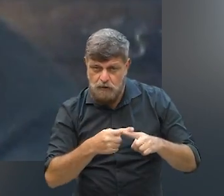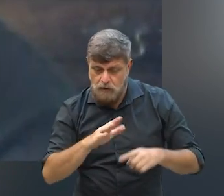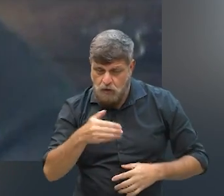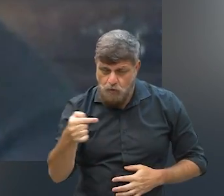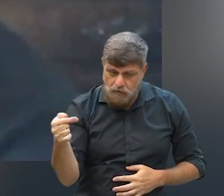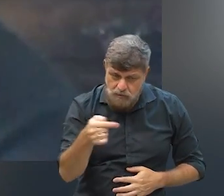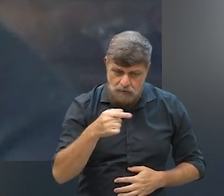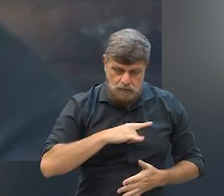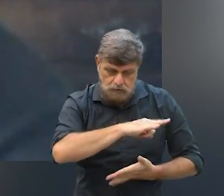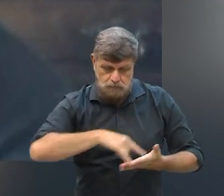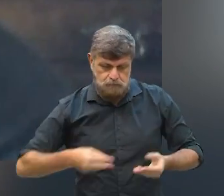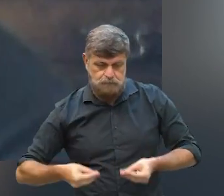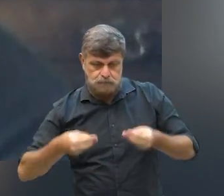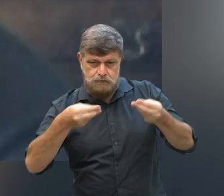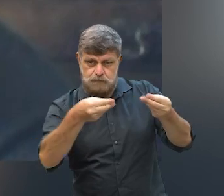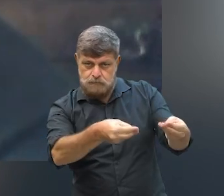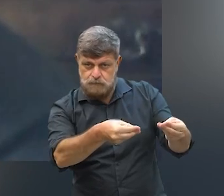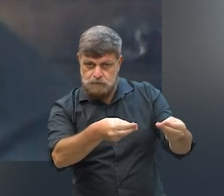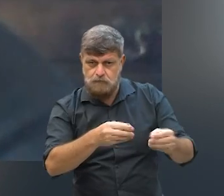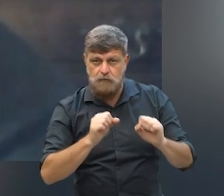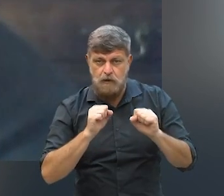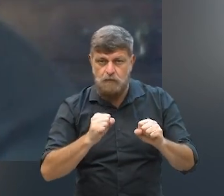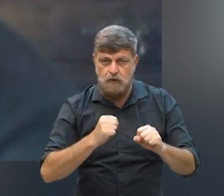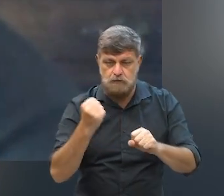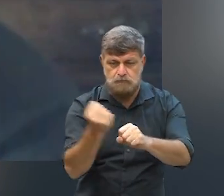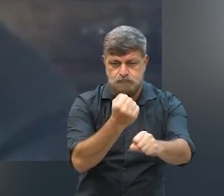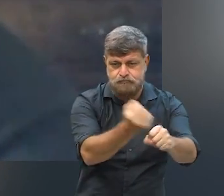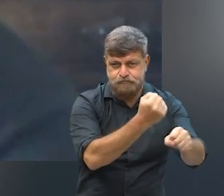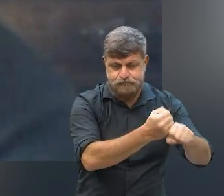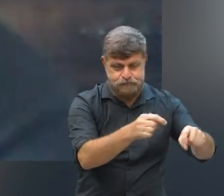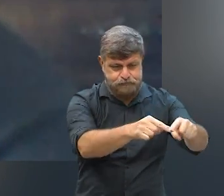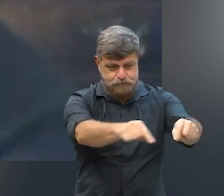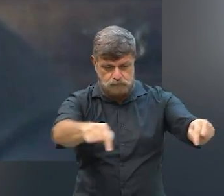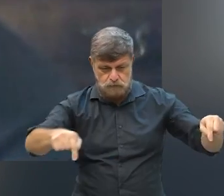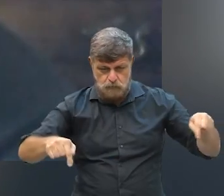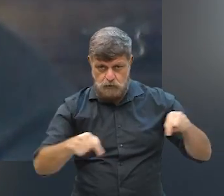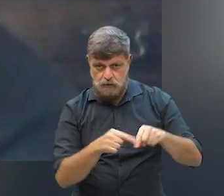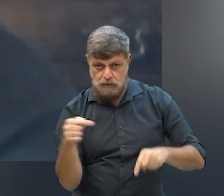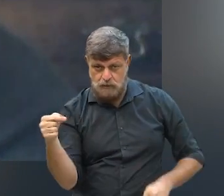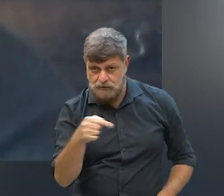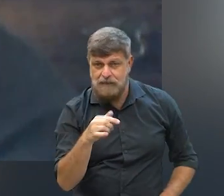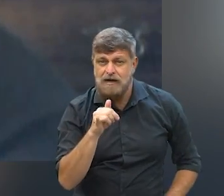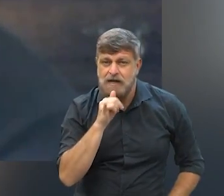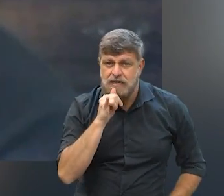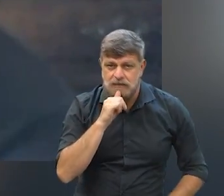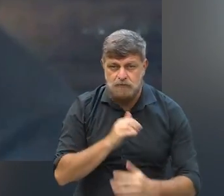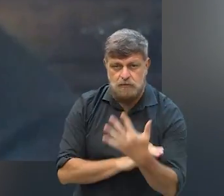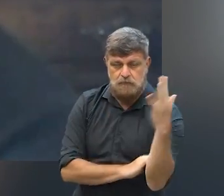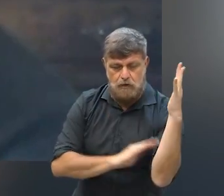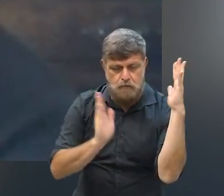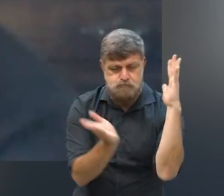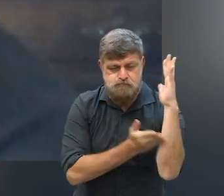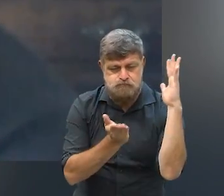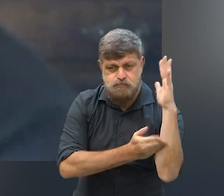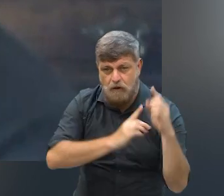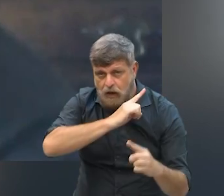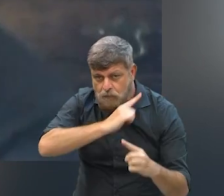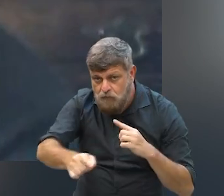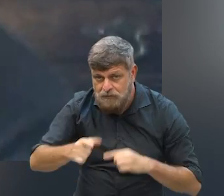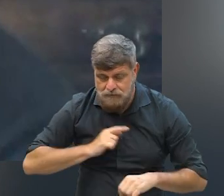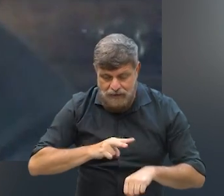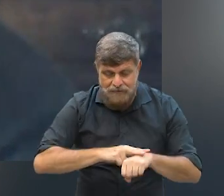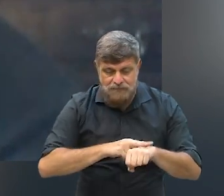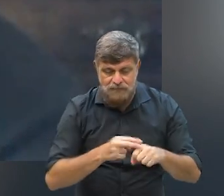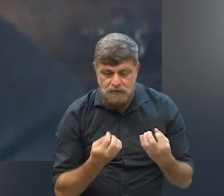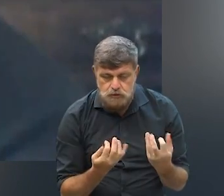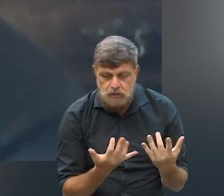dá autorização para fazer loteamento em área que seja, por exemplo, da APA, ou em área que tem